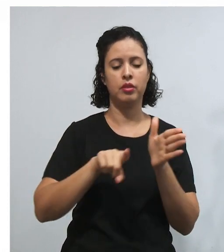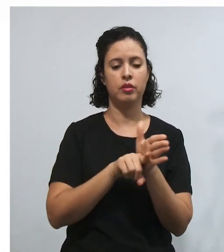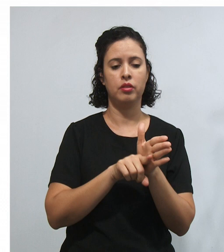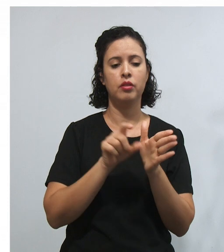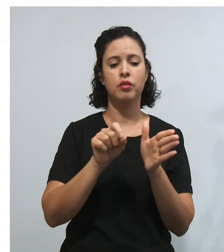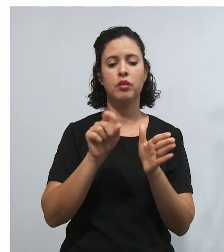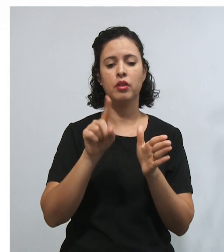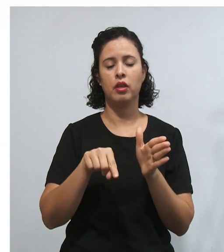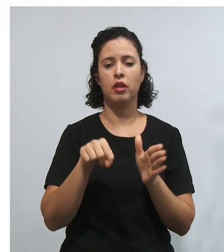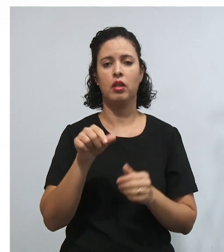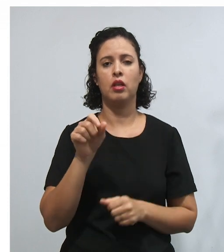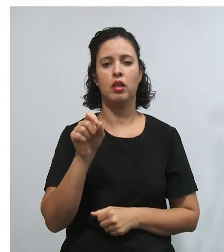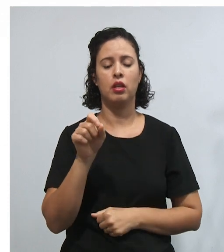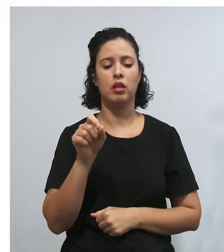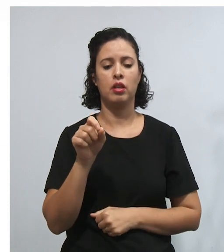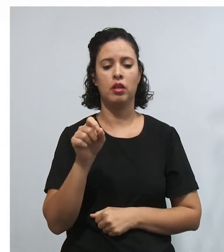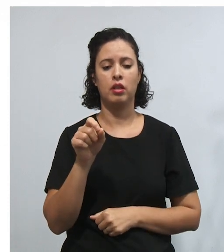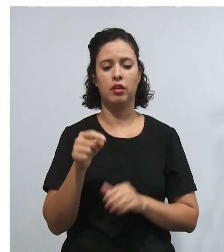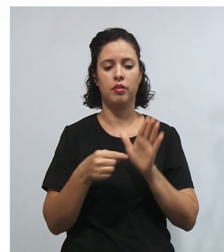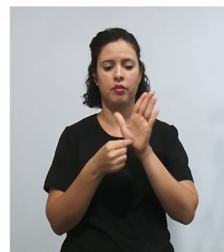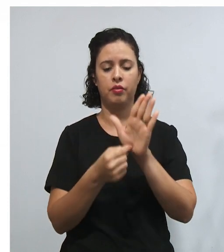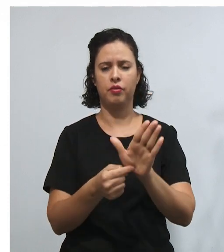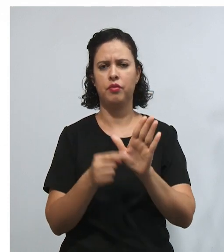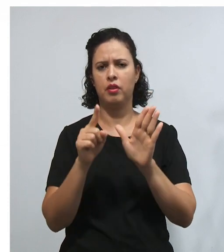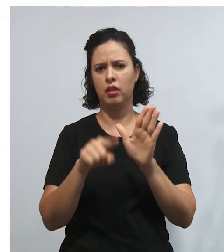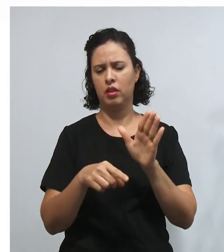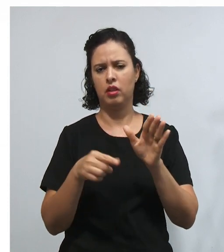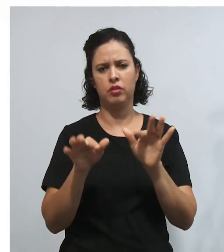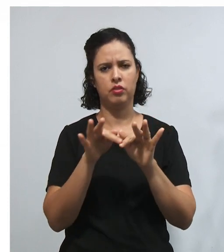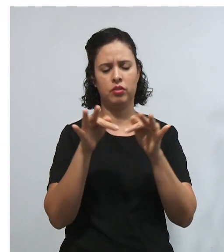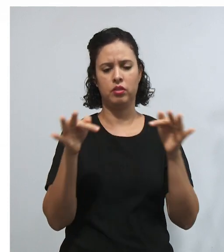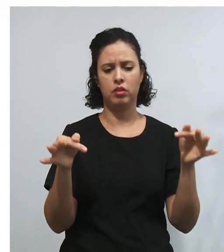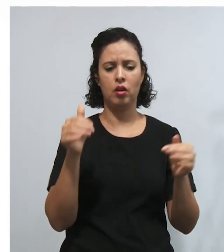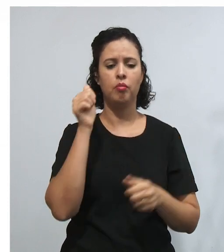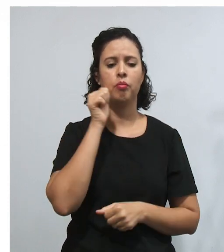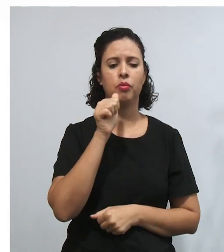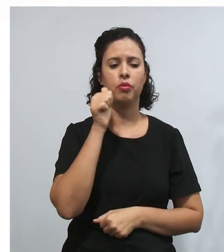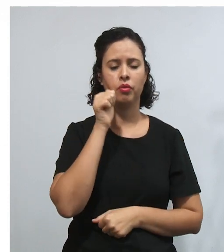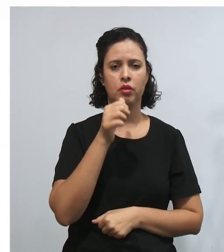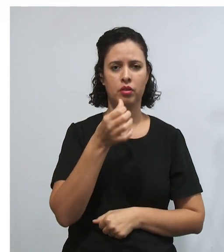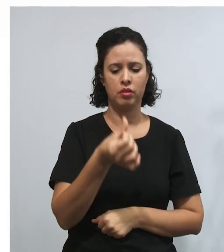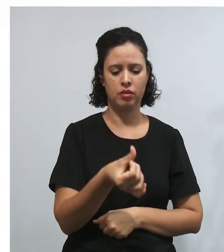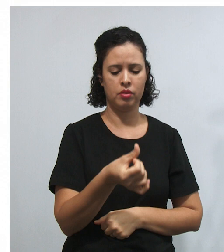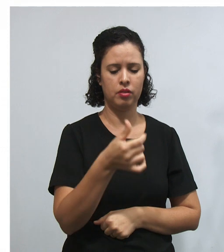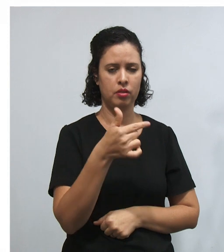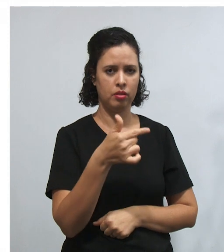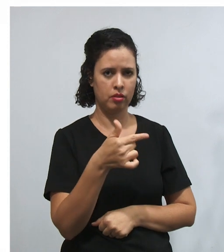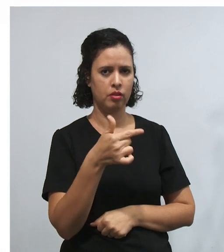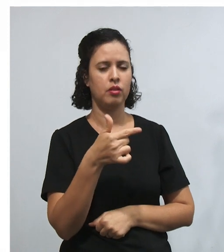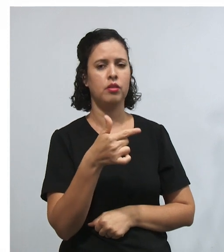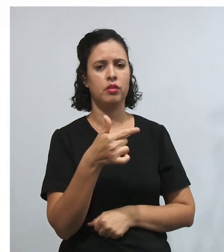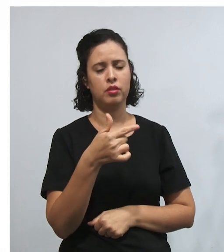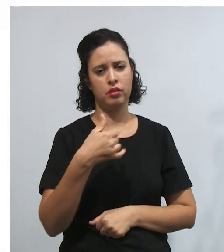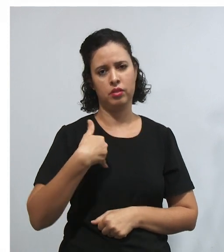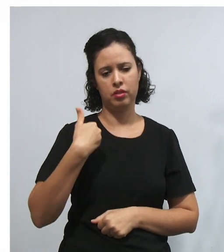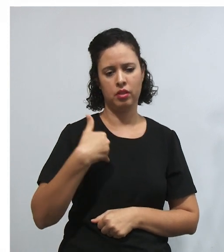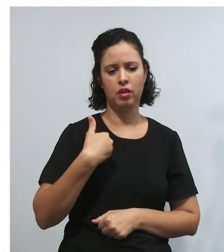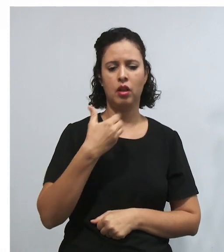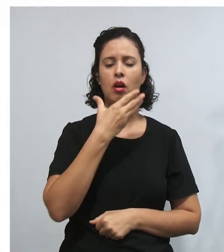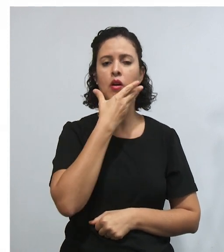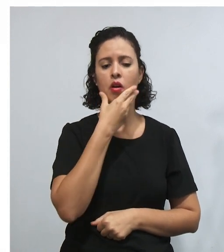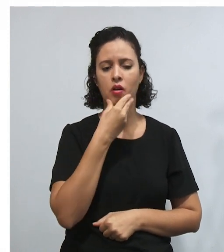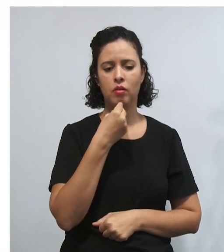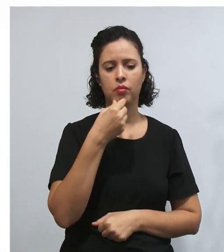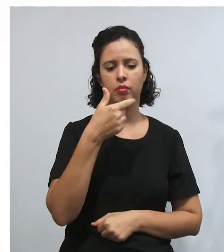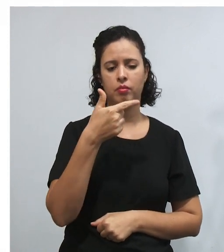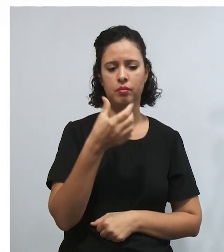assim. De modo geral, aqui bem superficial te digo, para a mulher ficou 62 anos, para o homem 65 anos,